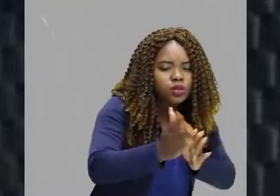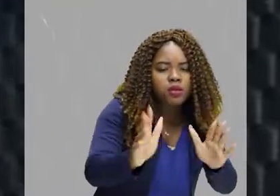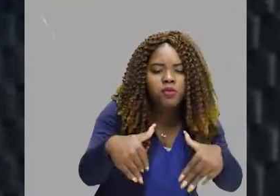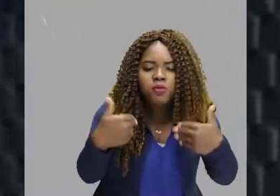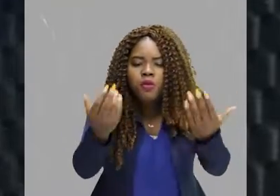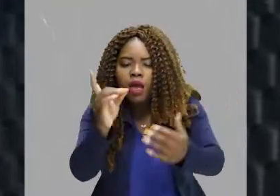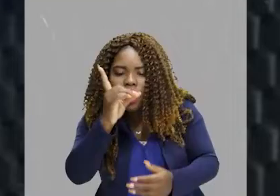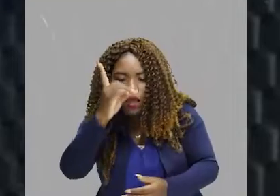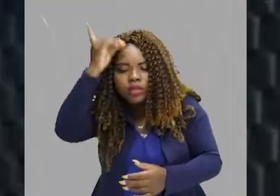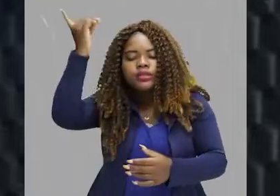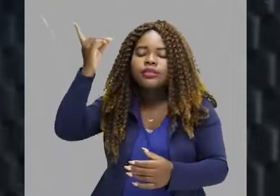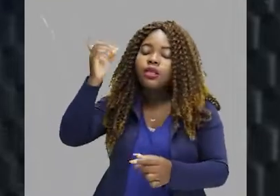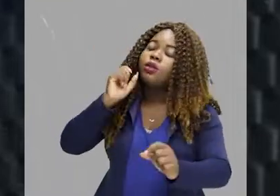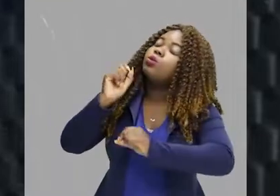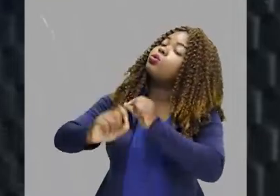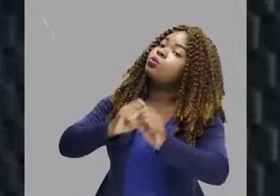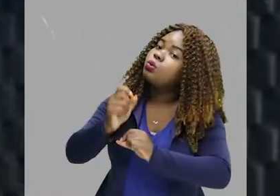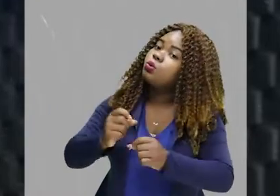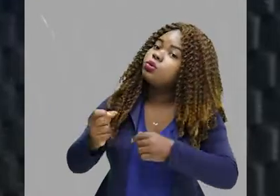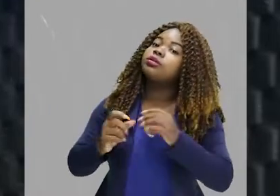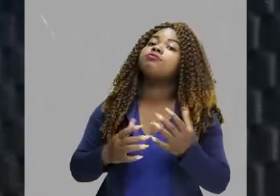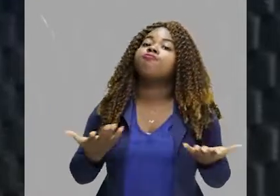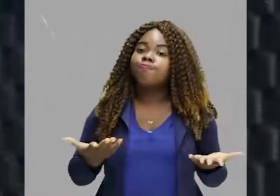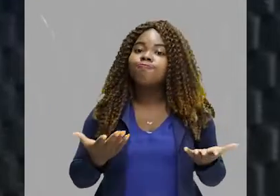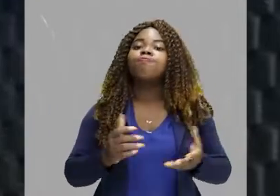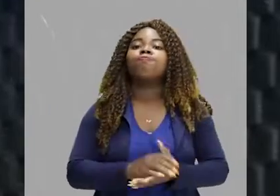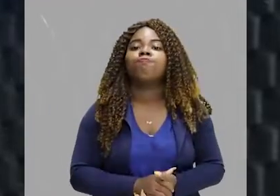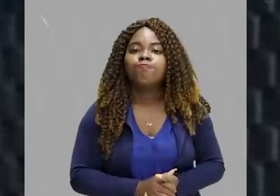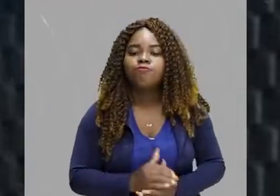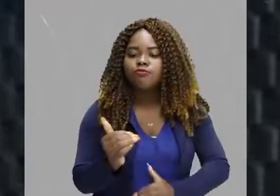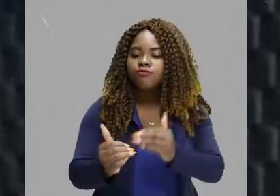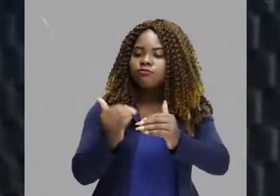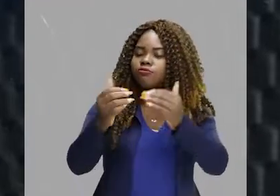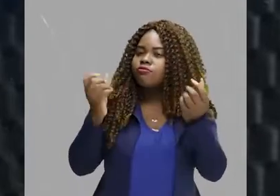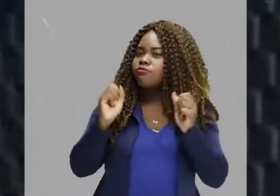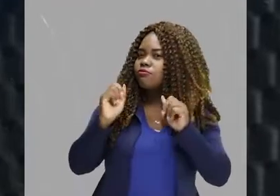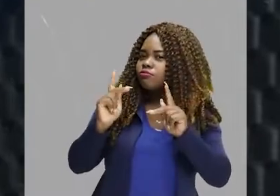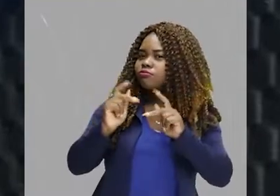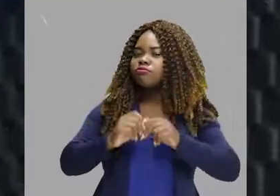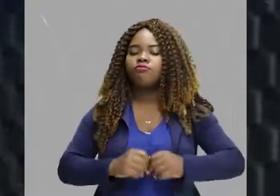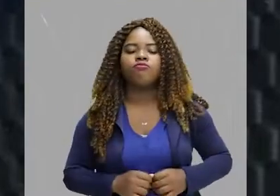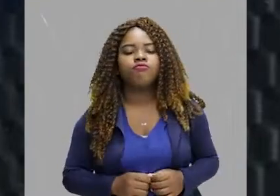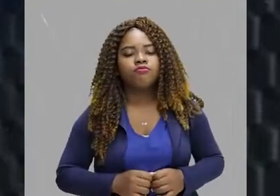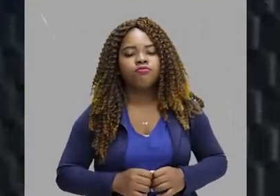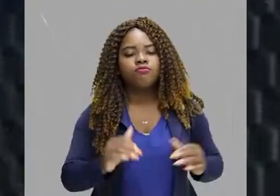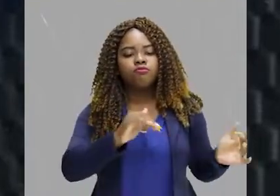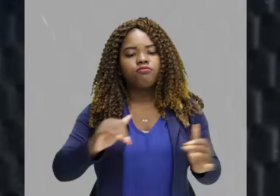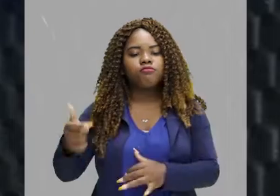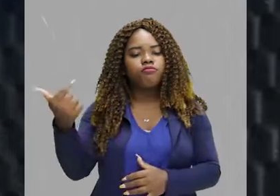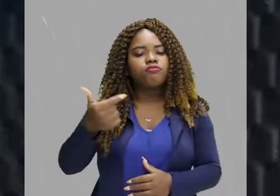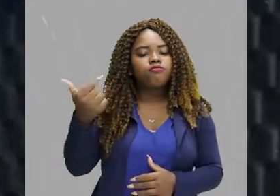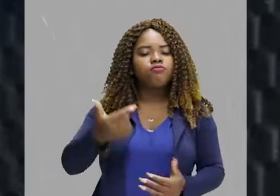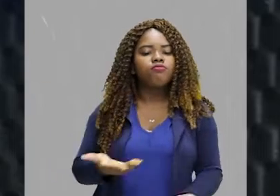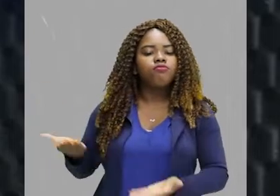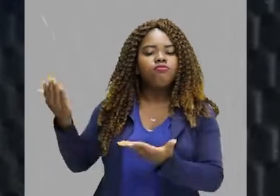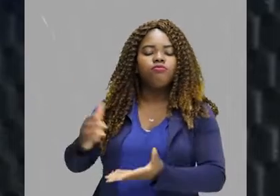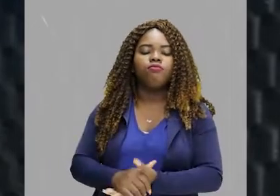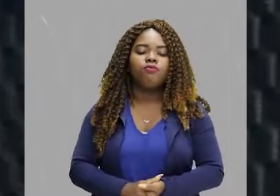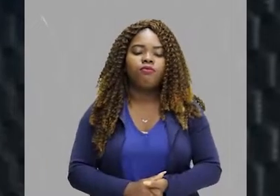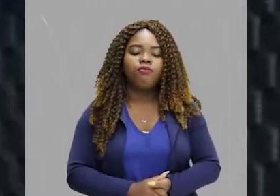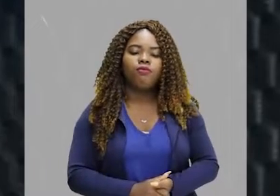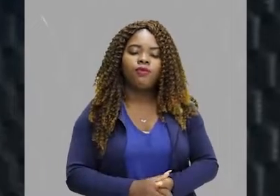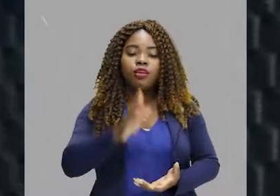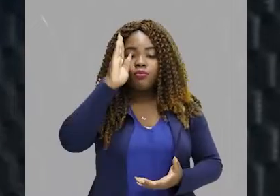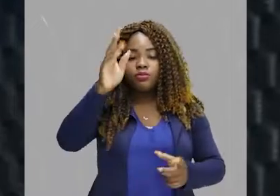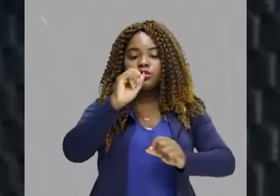No que se fundamenta o desenvolvimento sustentável? E aí o desenvolvimento sustentável se fundamenta